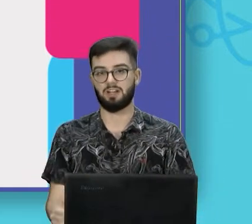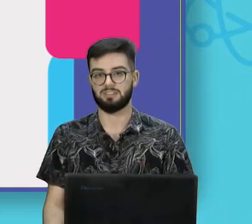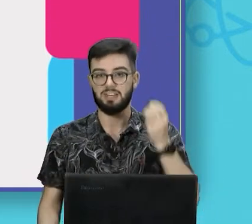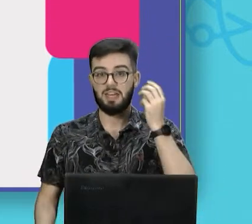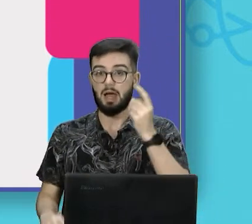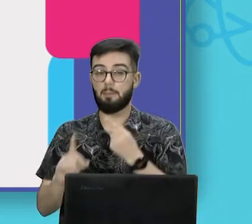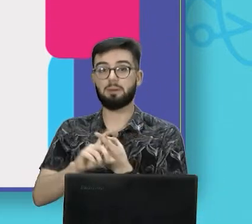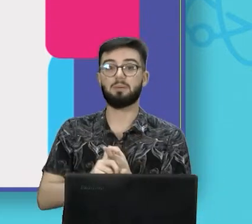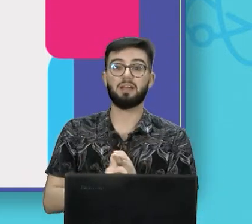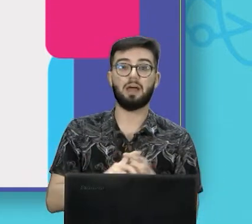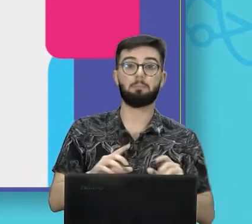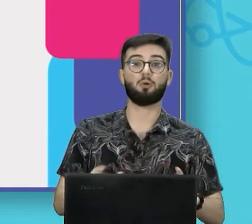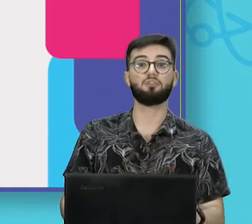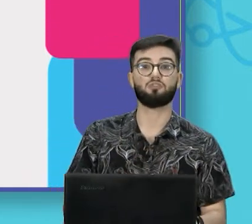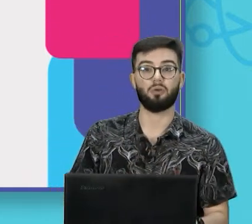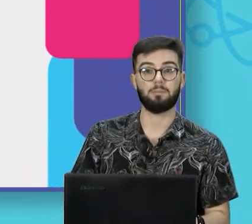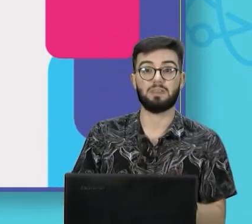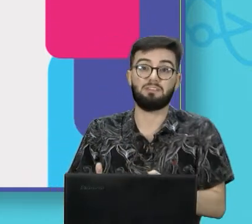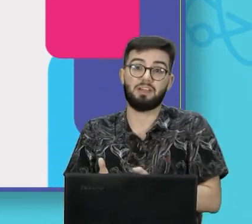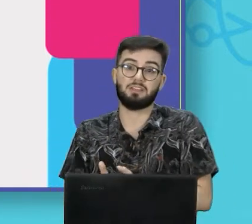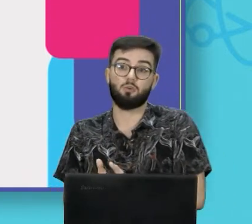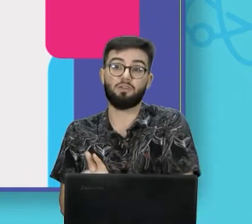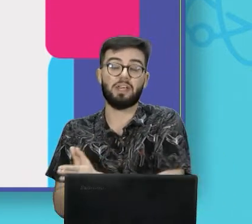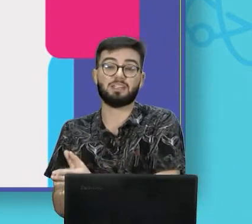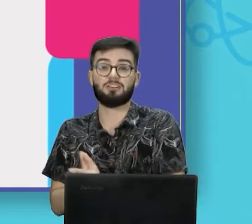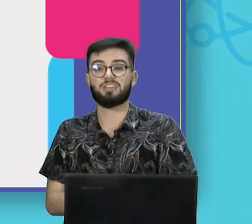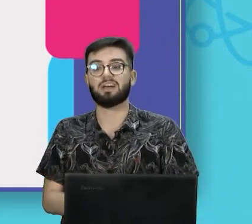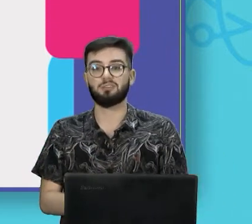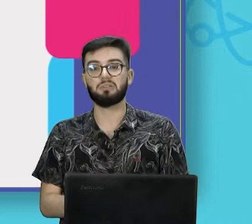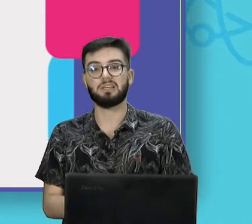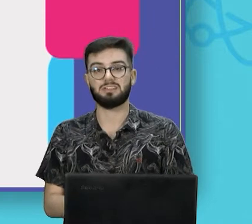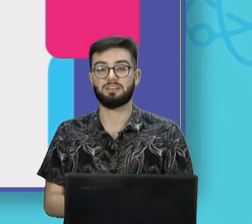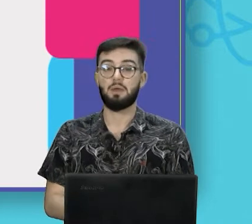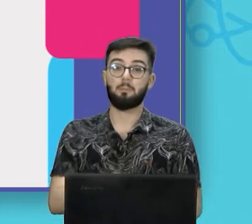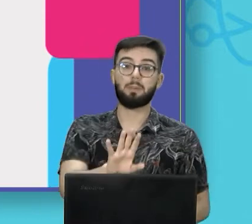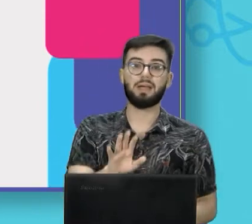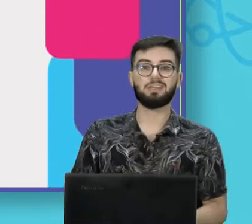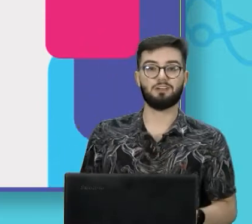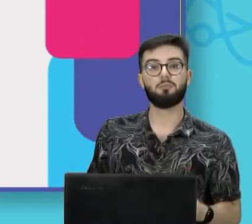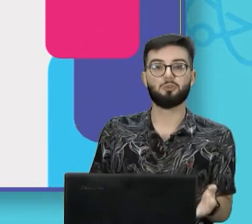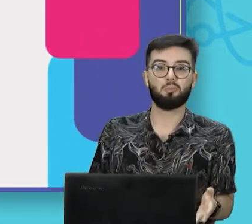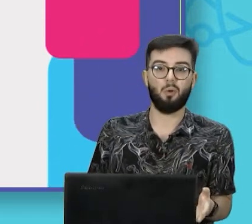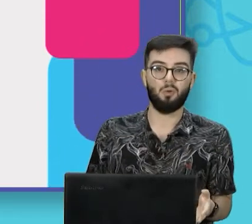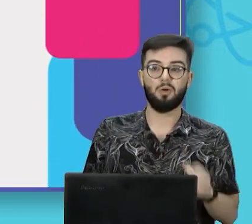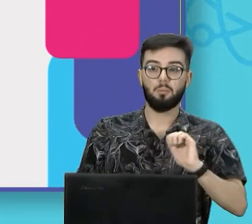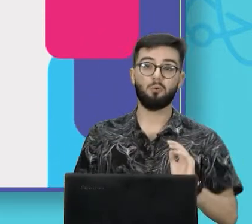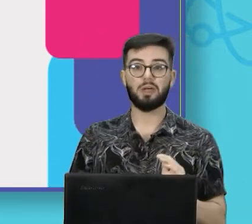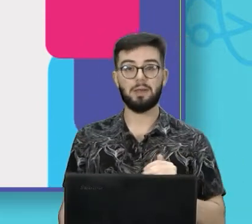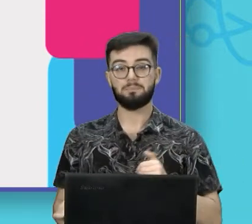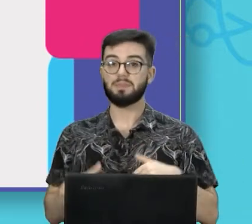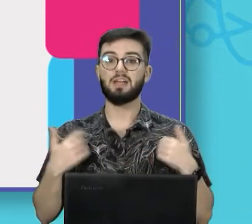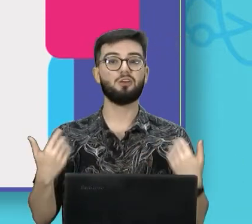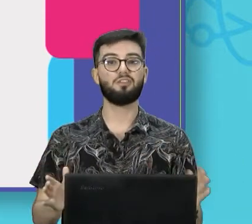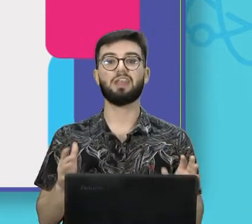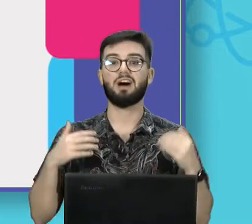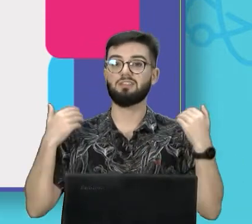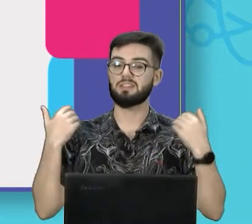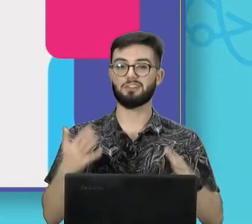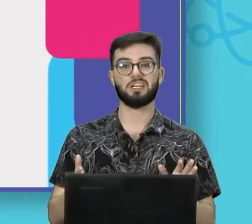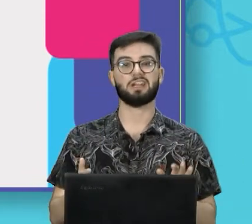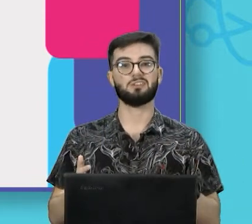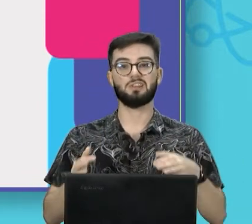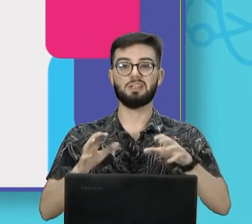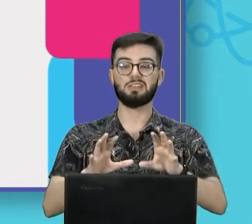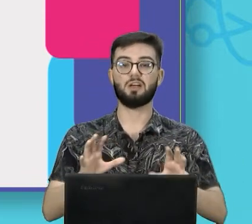15 anos da era Vargas A primeira é provisória ele vai governar através de decretos-leis para ele tava muito bom porque ele